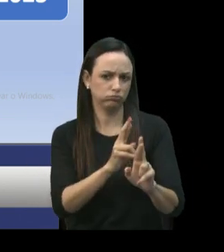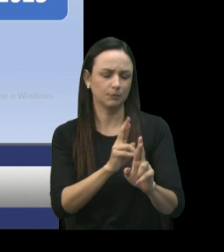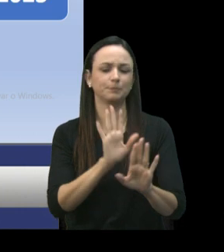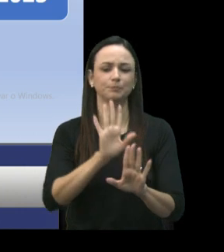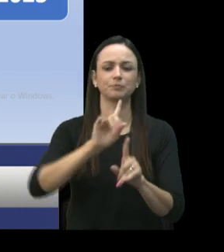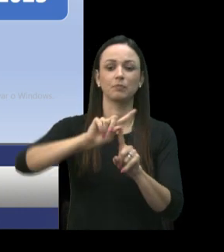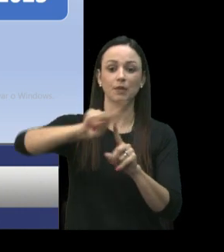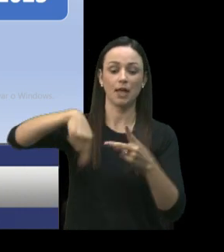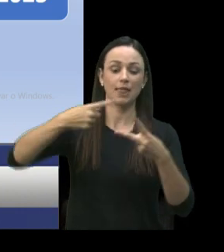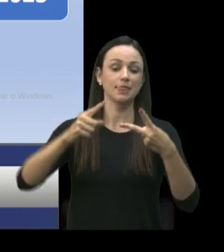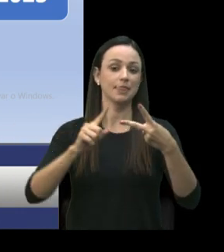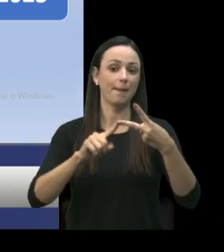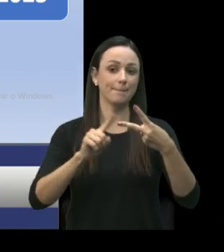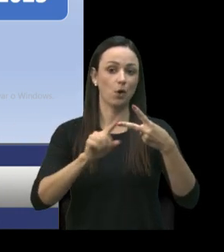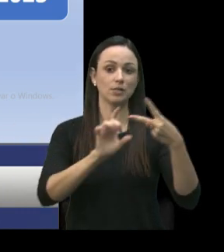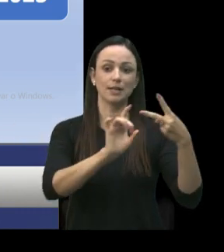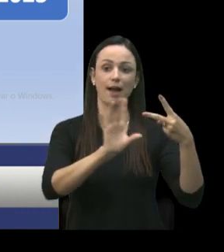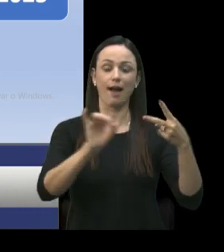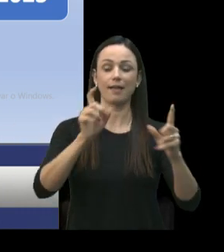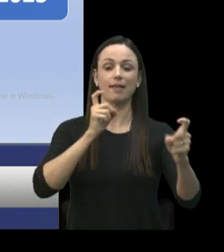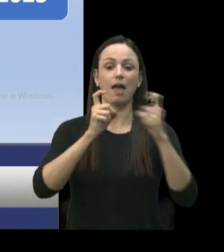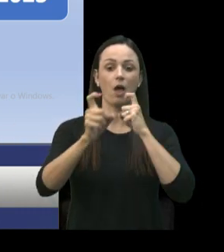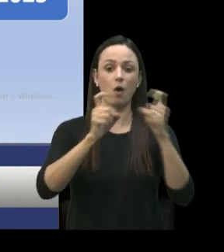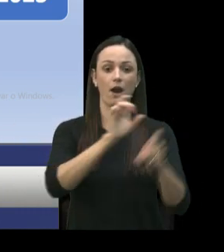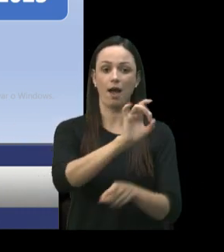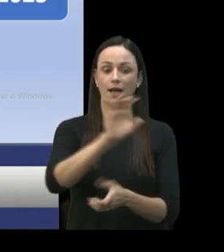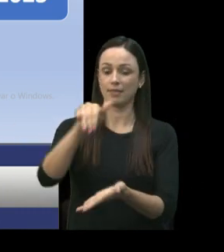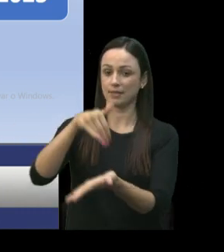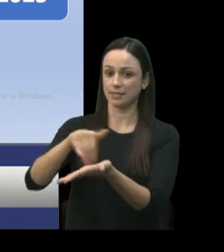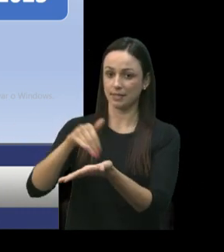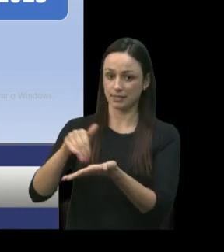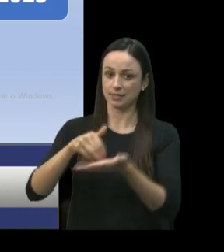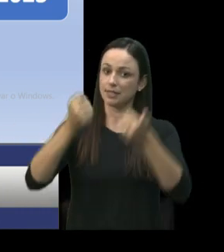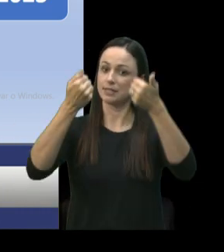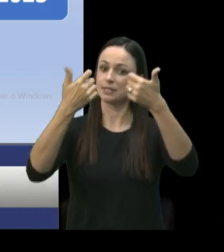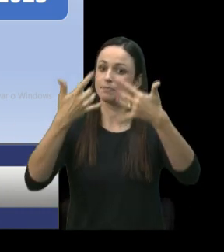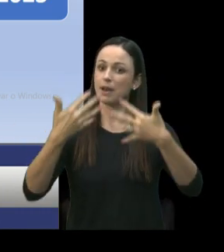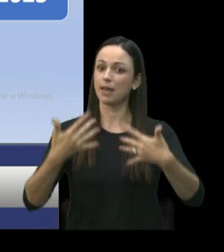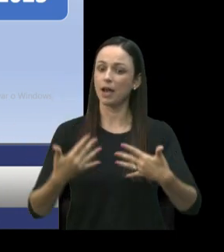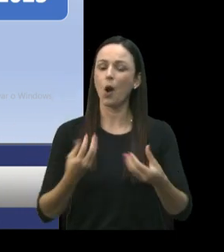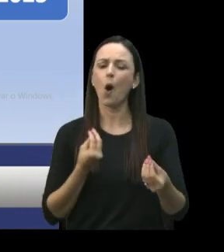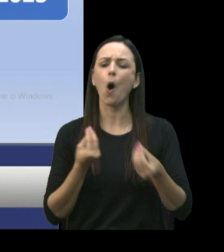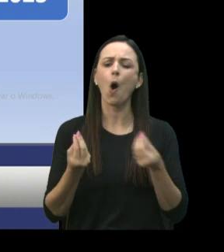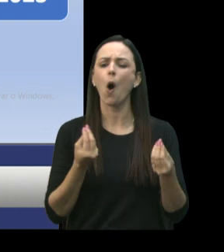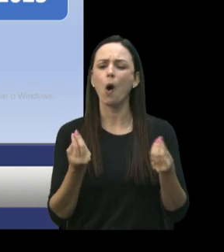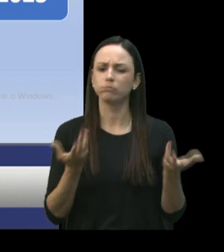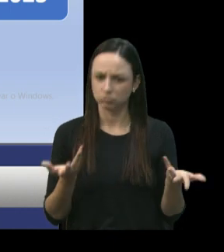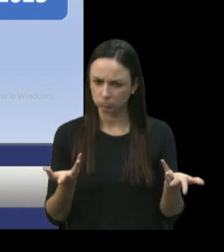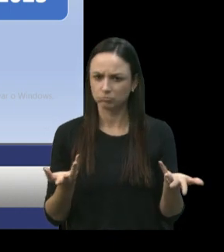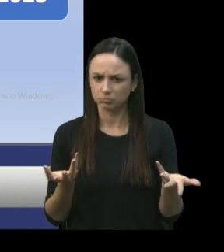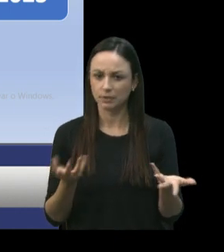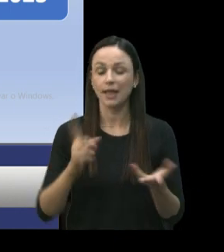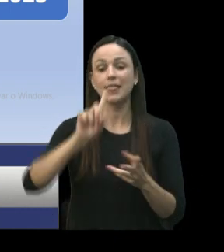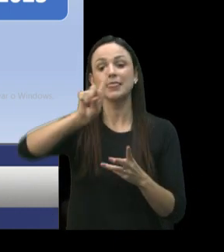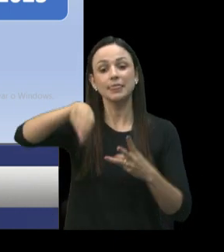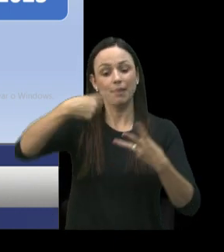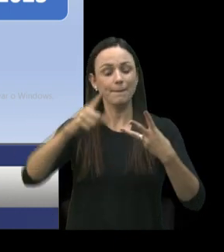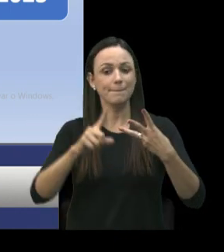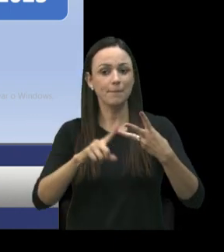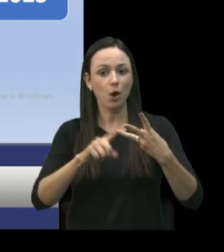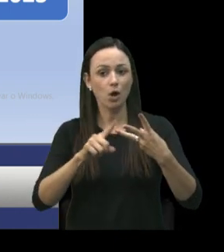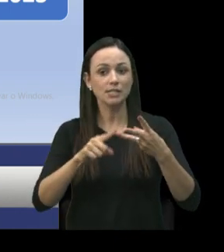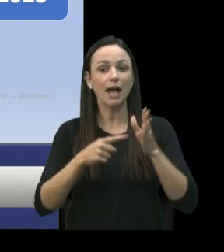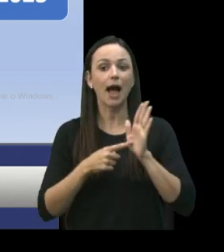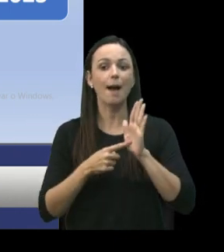feitas reuniões com cada secretaria, explicando como deveria ser feito isso, e depois uma apresentação da